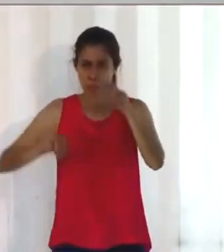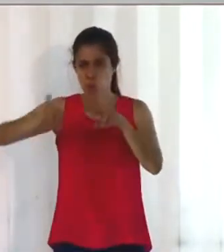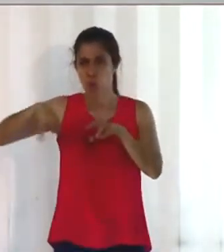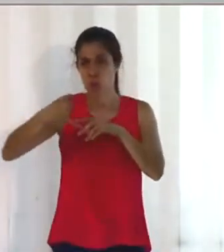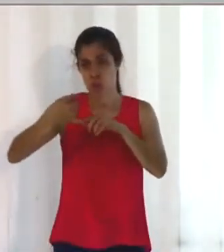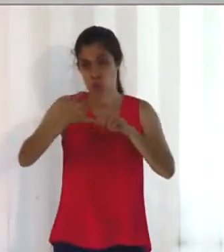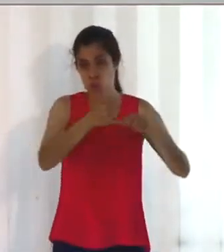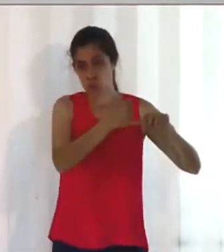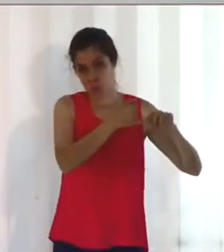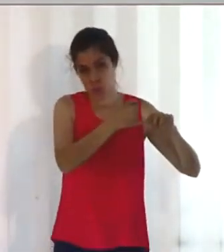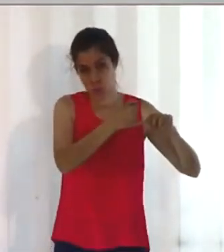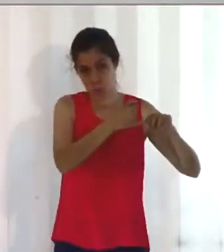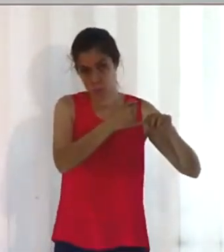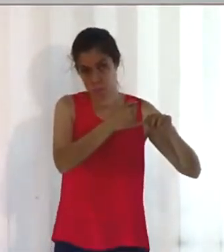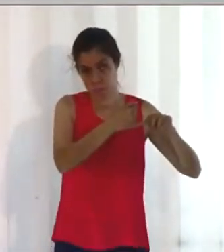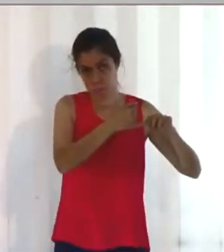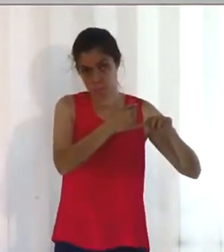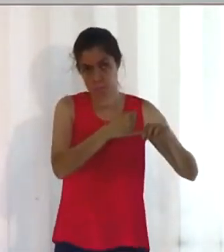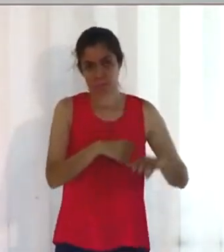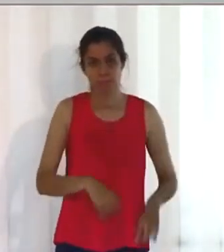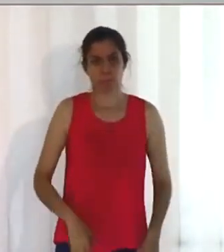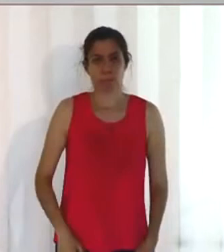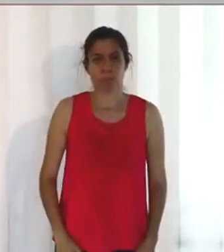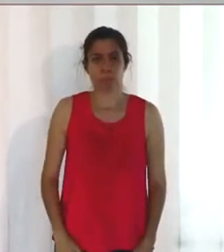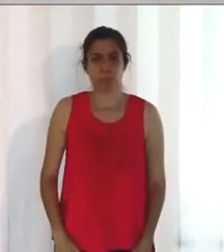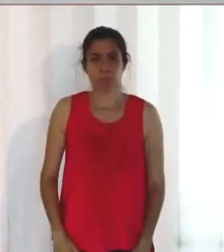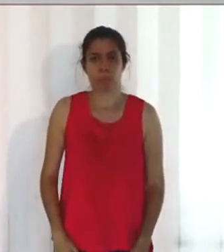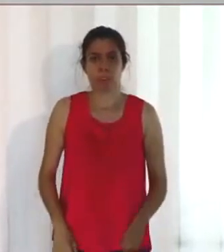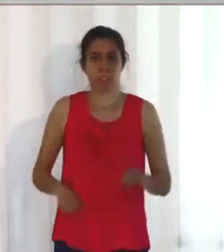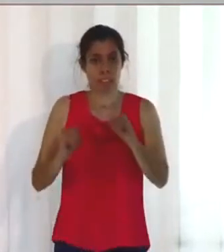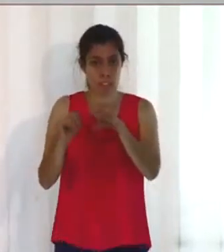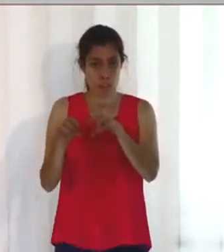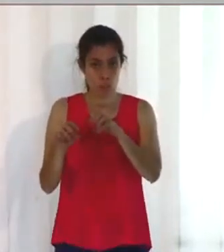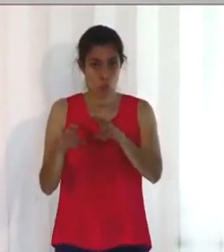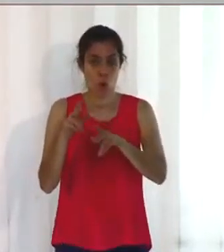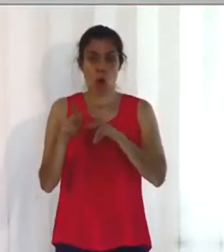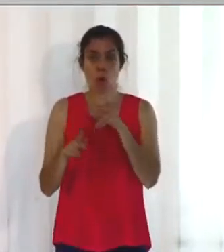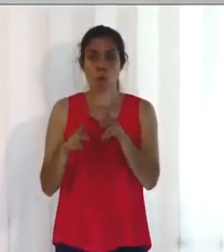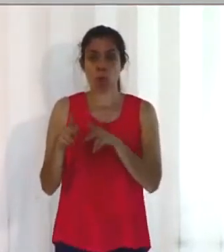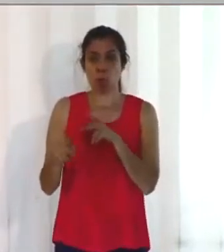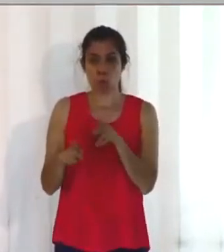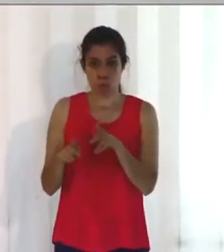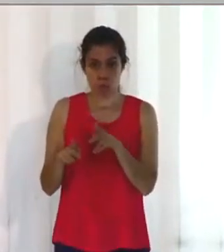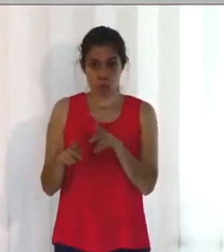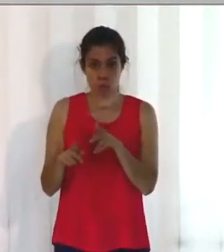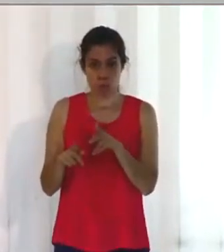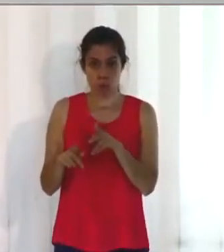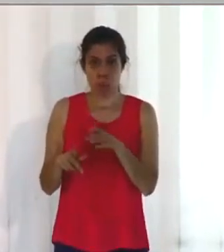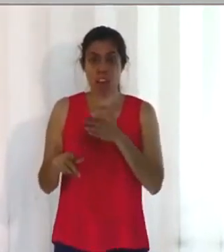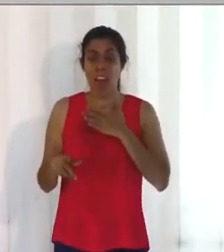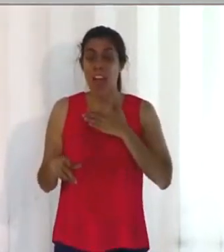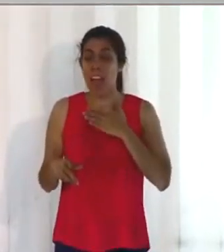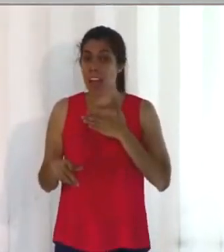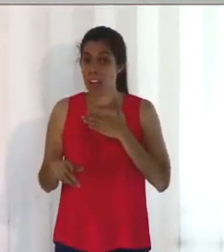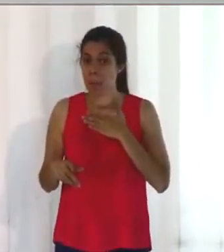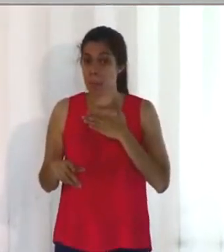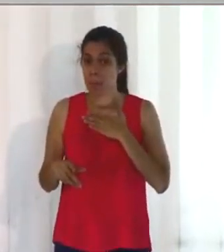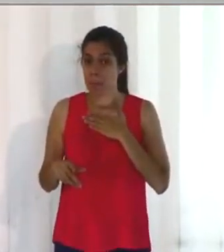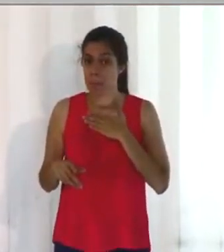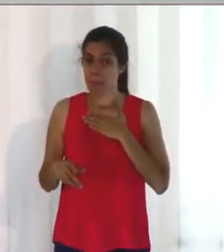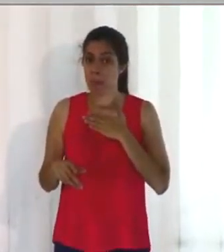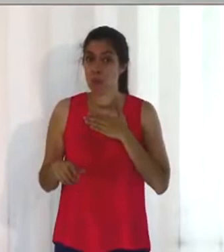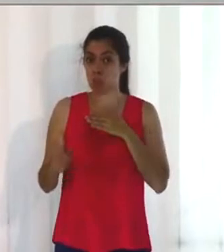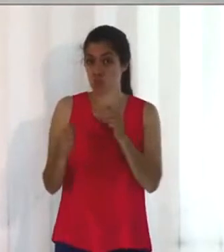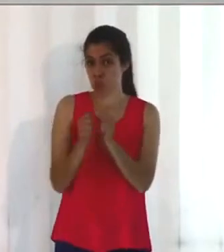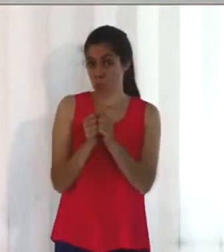aos deuses que estão aqui próximos dessa terra que vocês vão entrar? Porque eu e a minha casa serviremos ao Senhor,